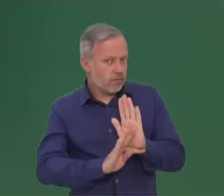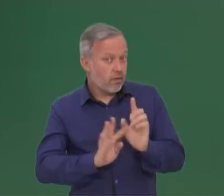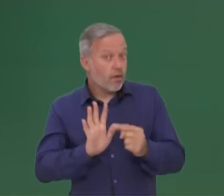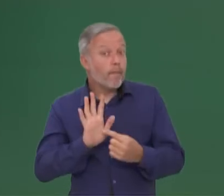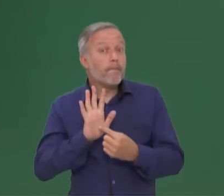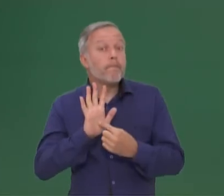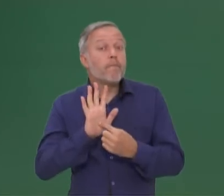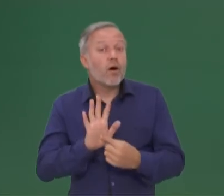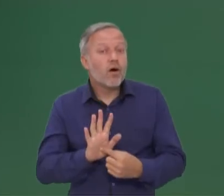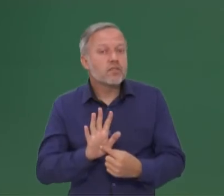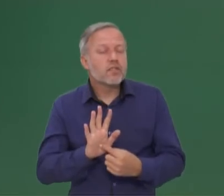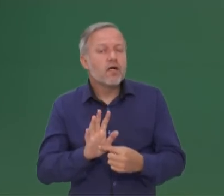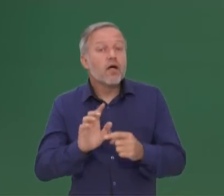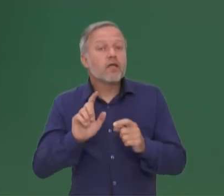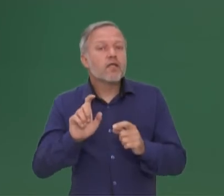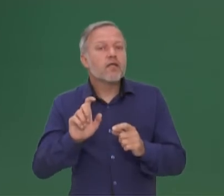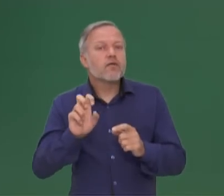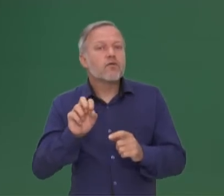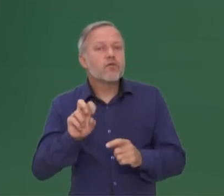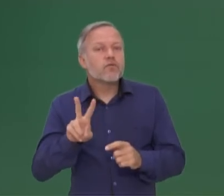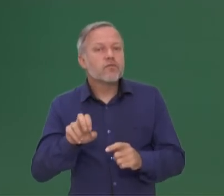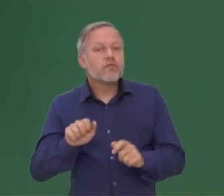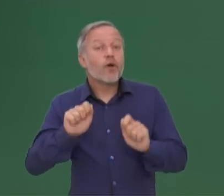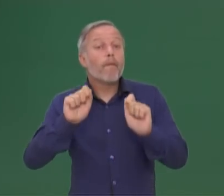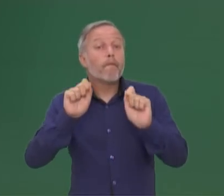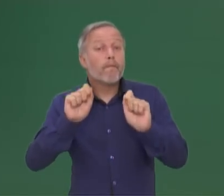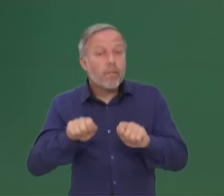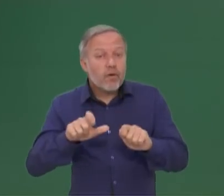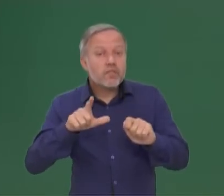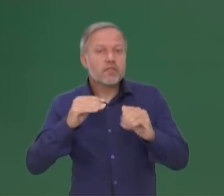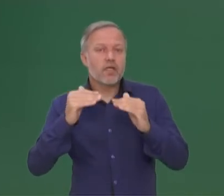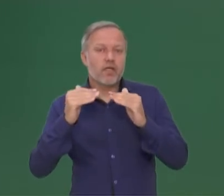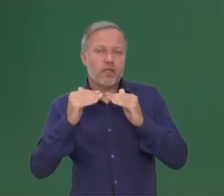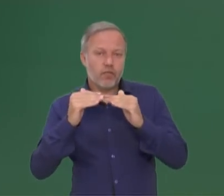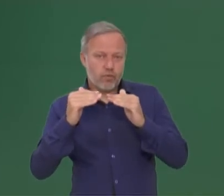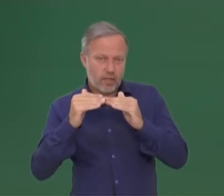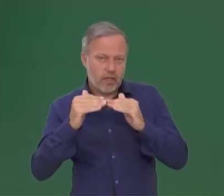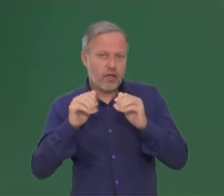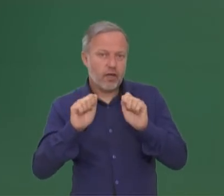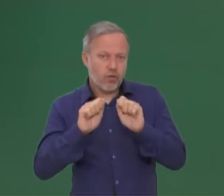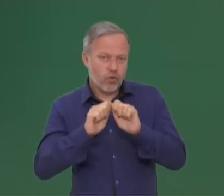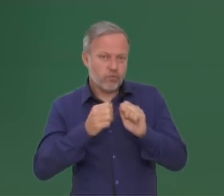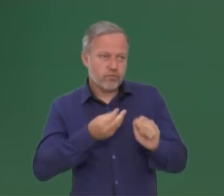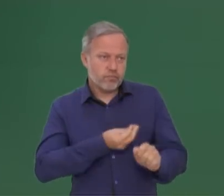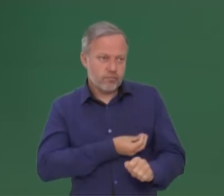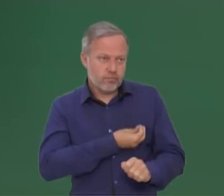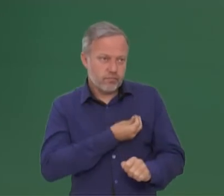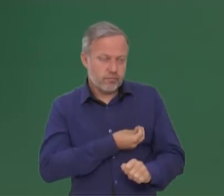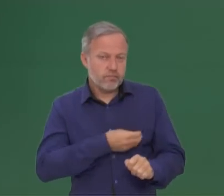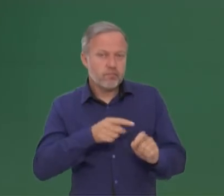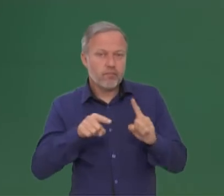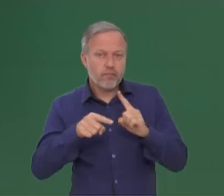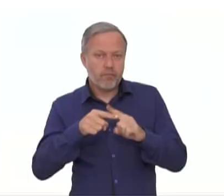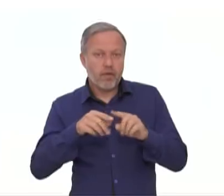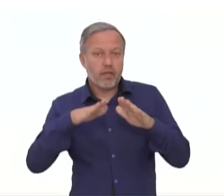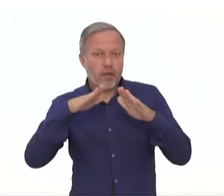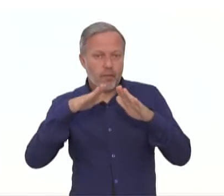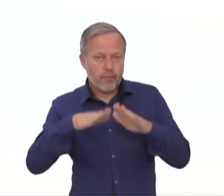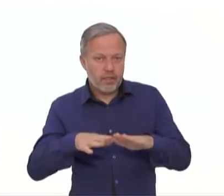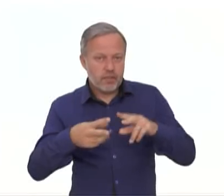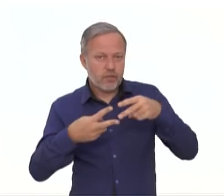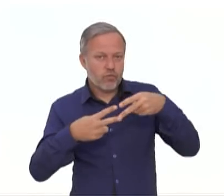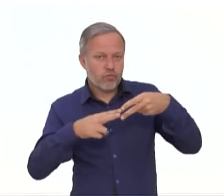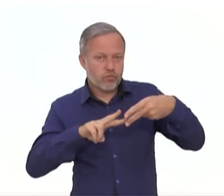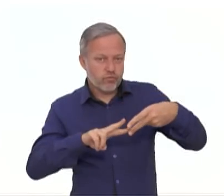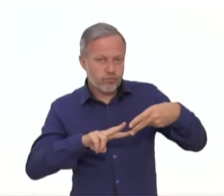vírus podem ser considerados seres vivos. Primeira, a presença de material genético indica que